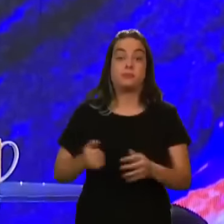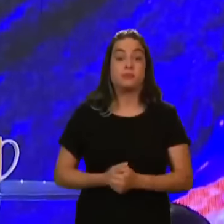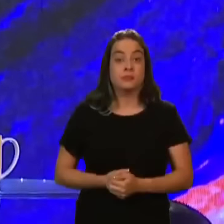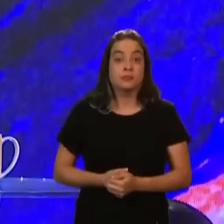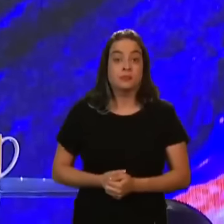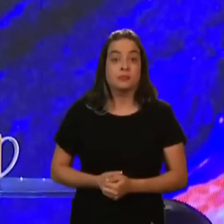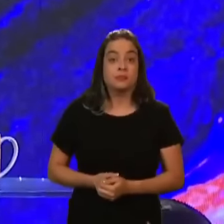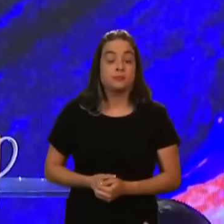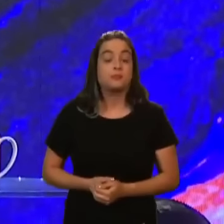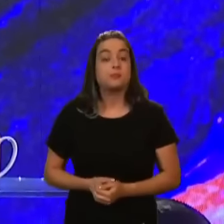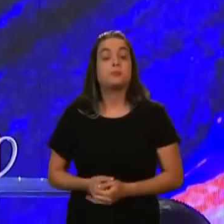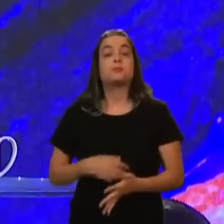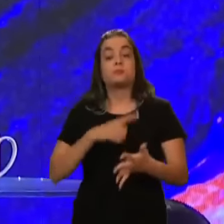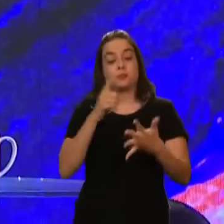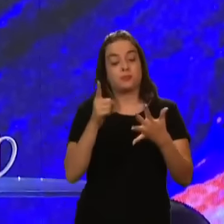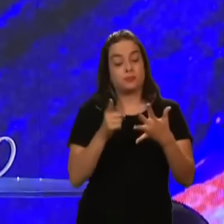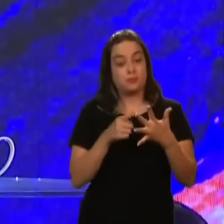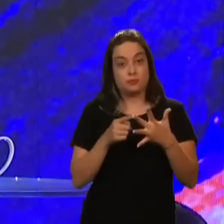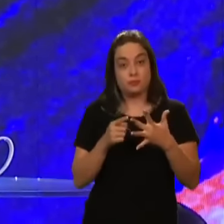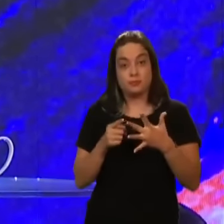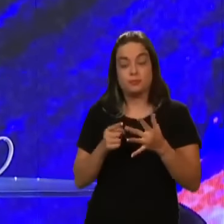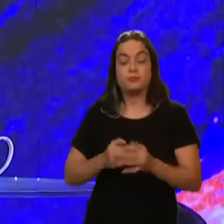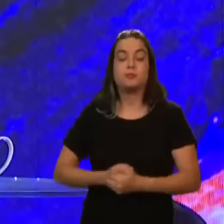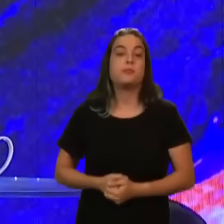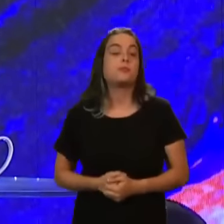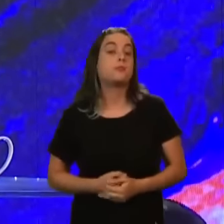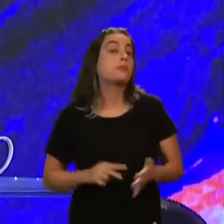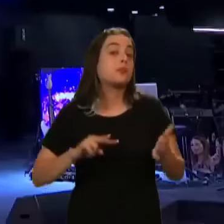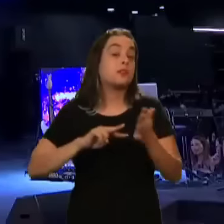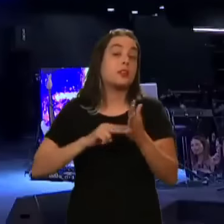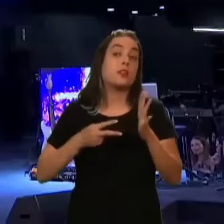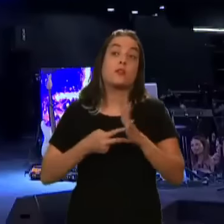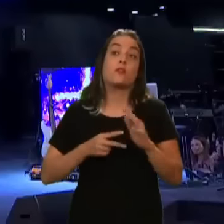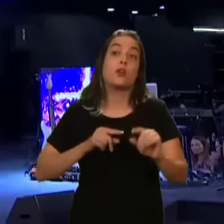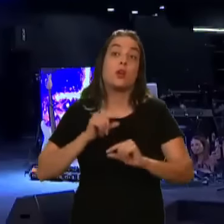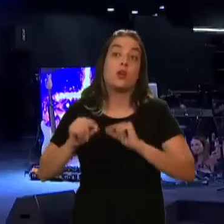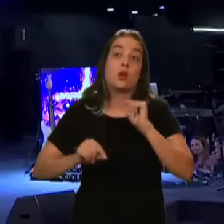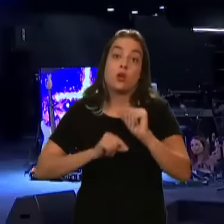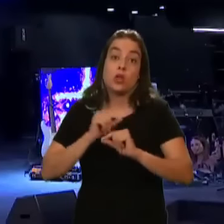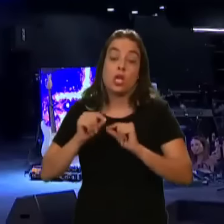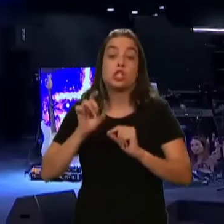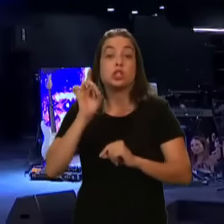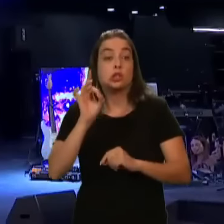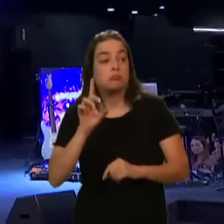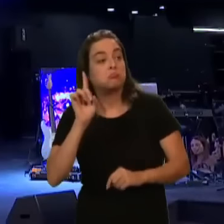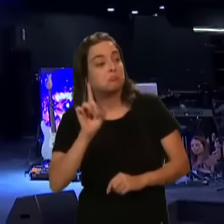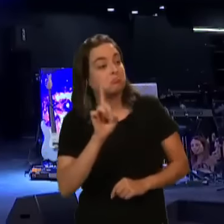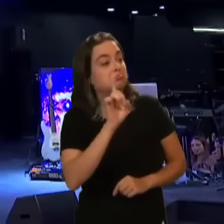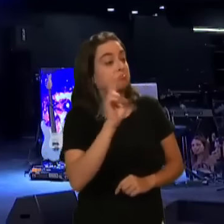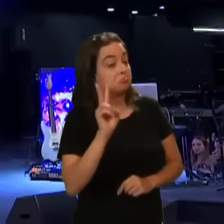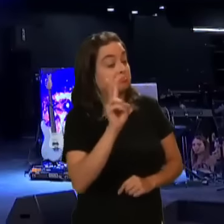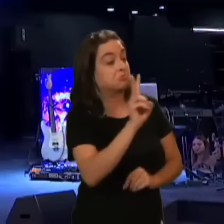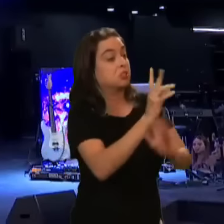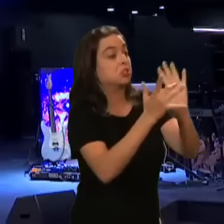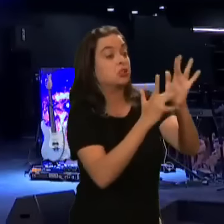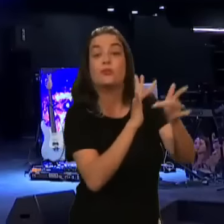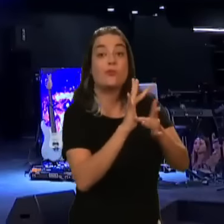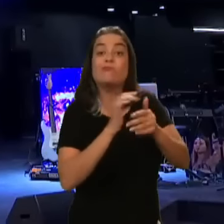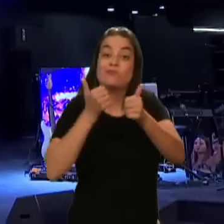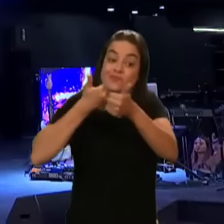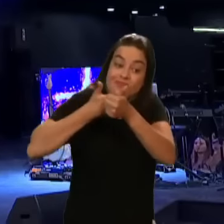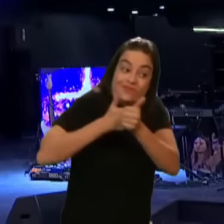Eles deram chega. Terceiro, significa que eles não simplesmente foram até Jesus, mas eles o seguiram.